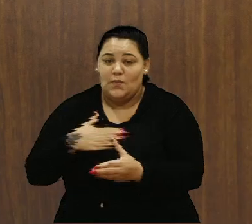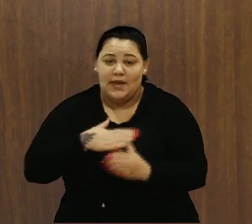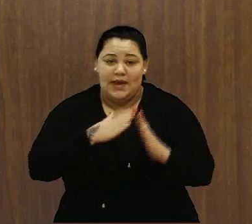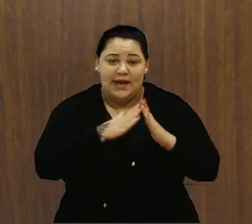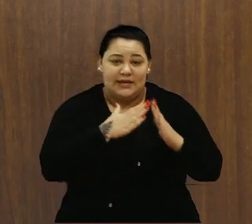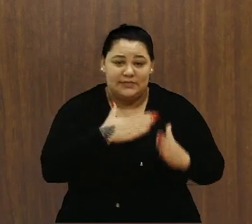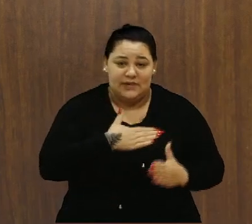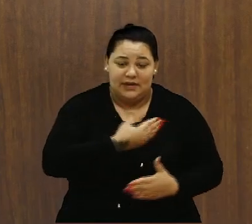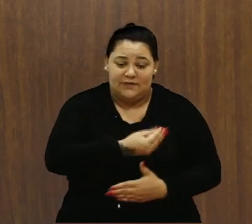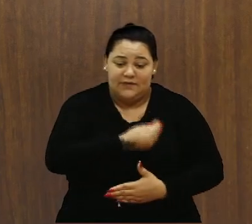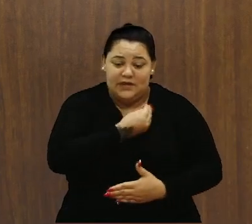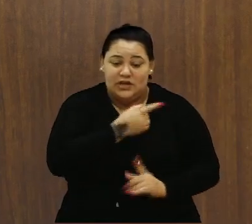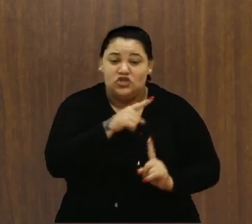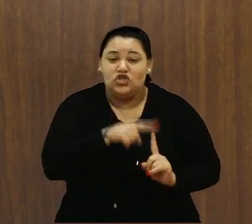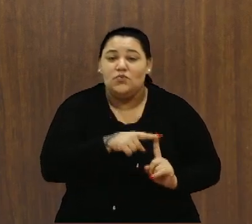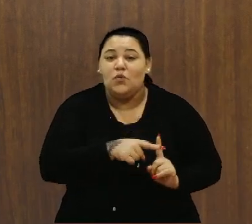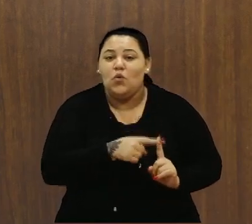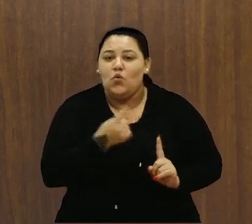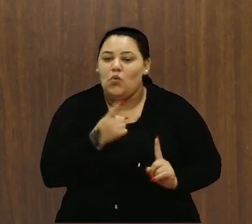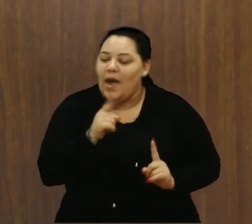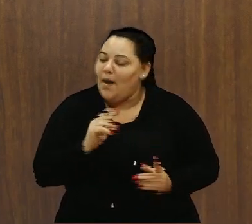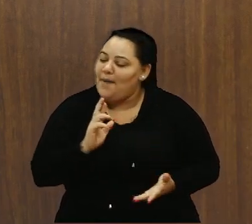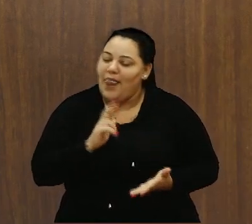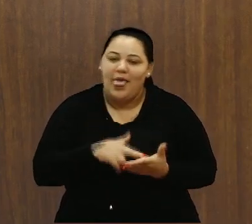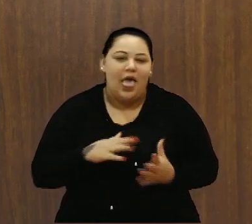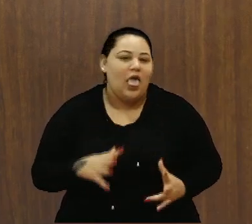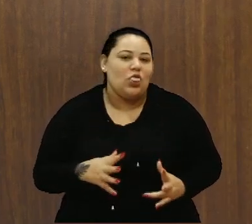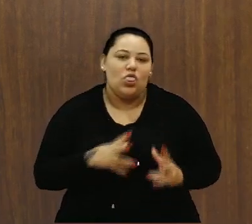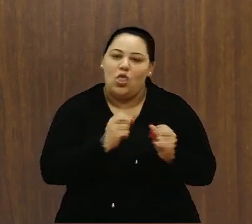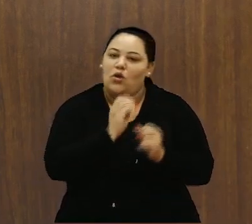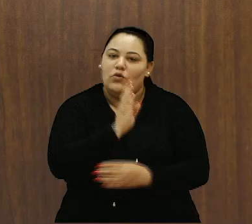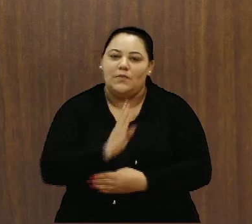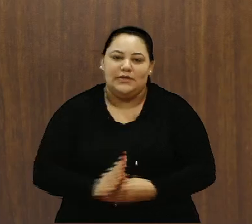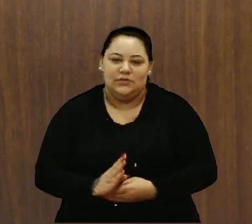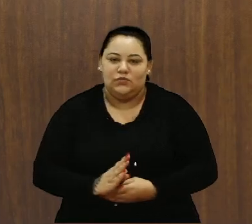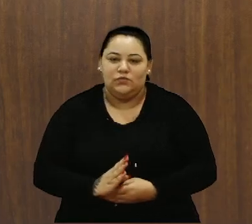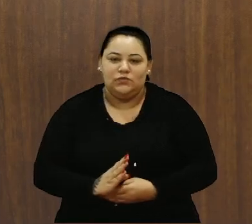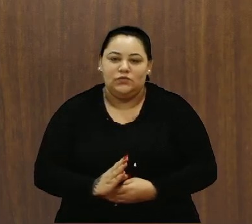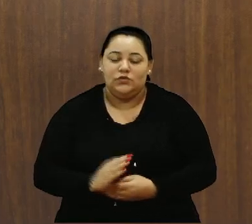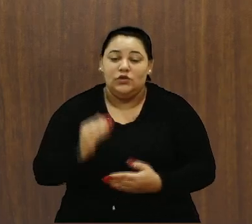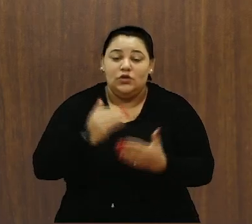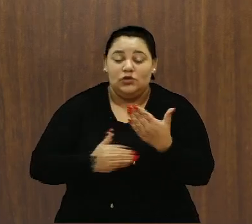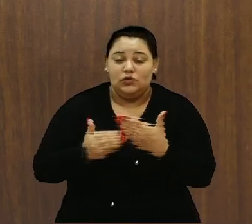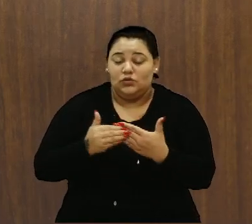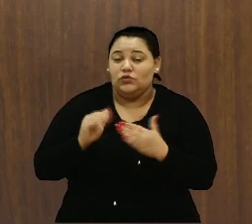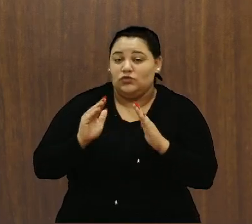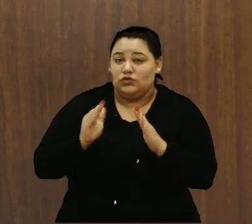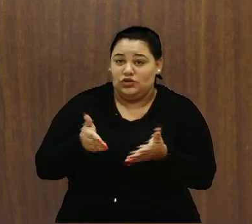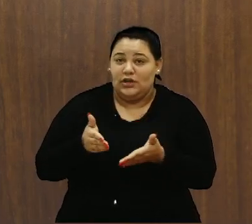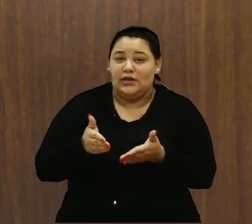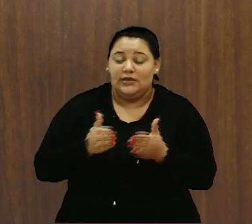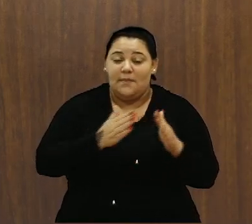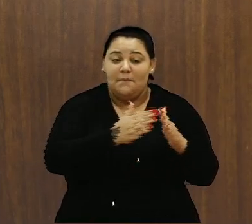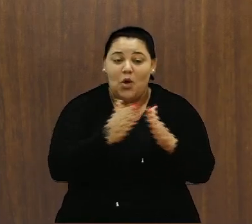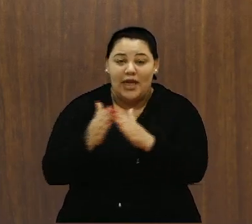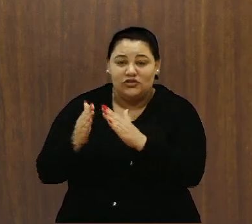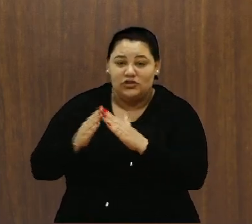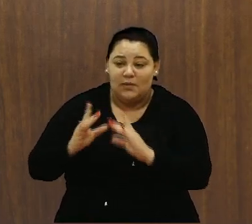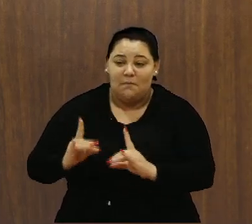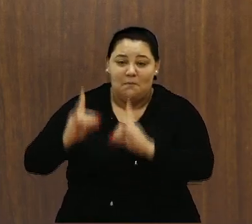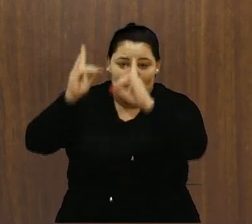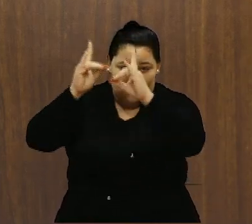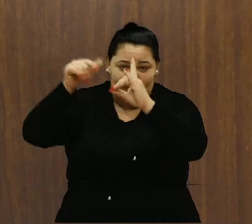1 é uma realidade, infelizmente, em todo o Brasil. O Brasil inteiro, nas moradias verticais, enfrenta